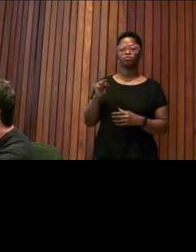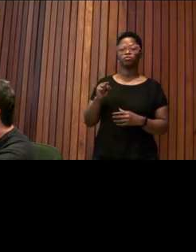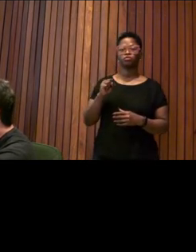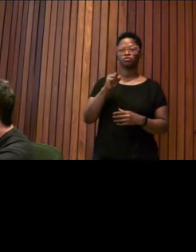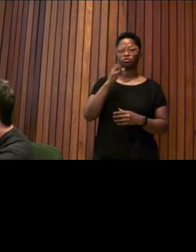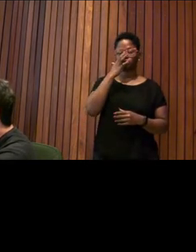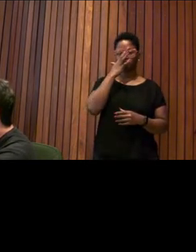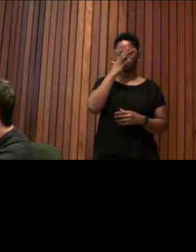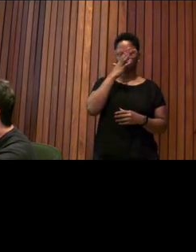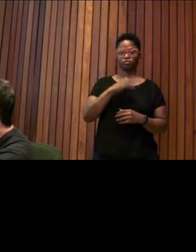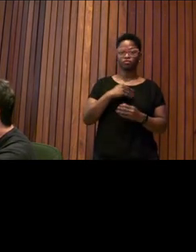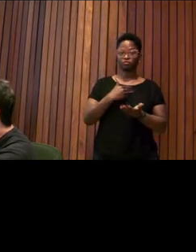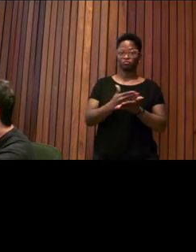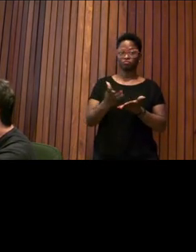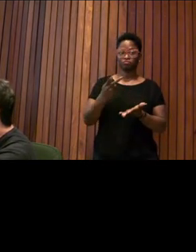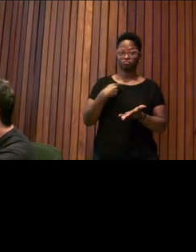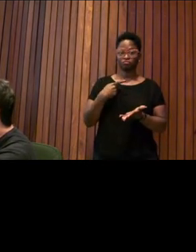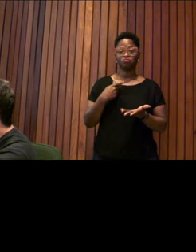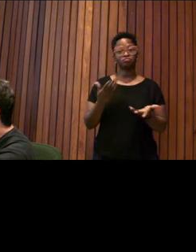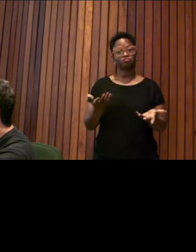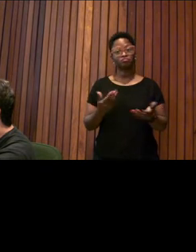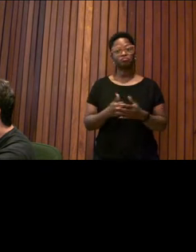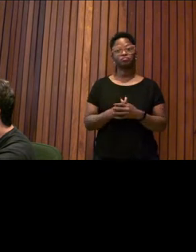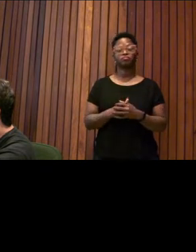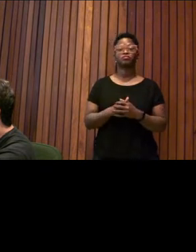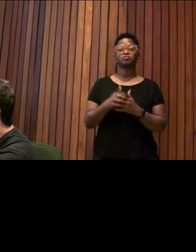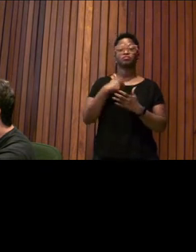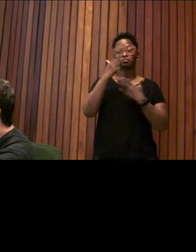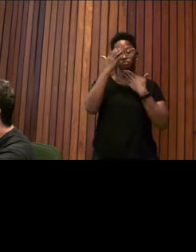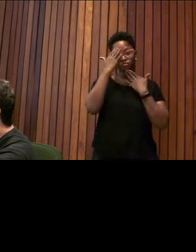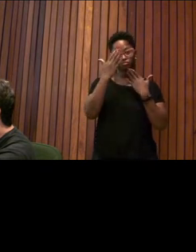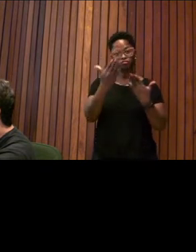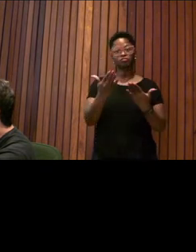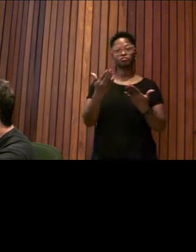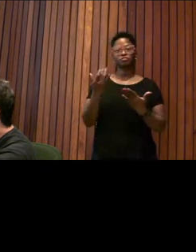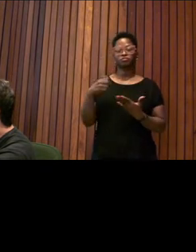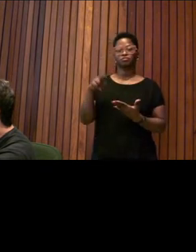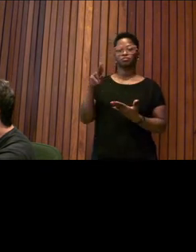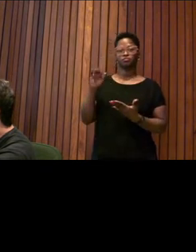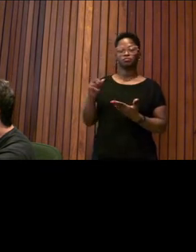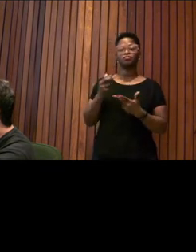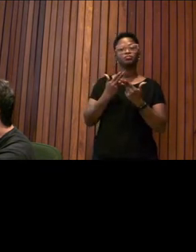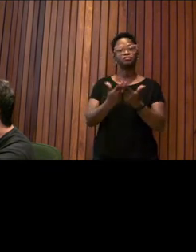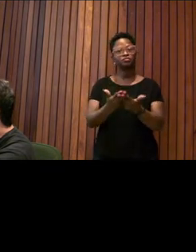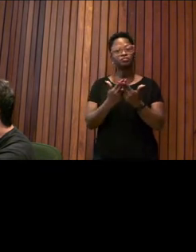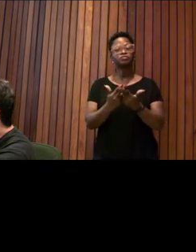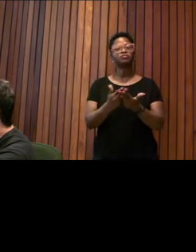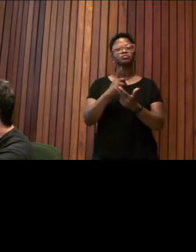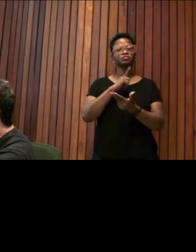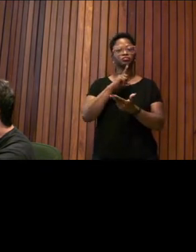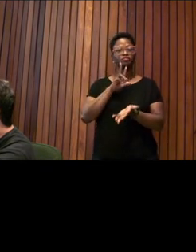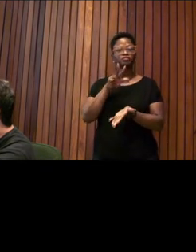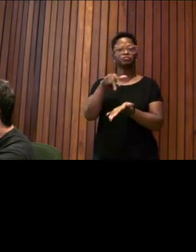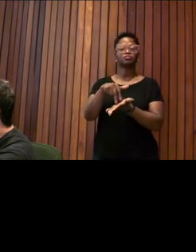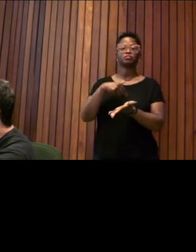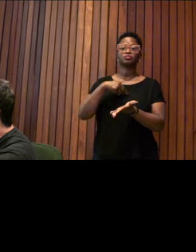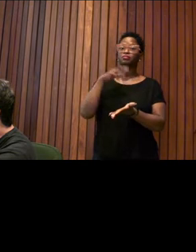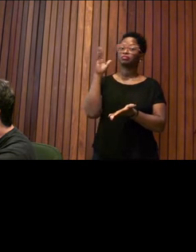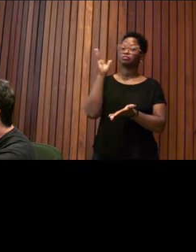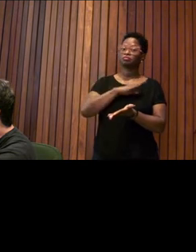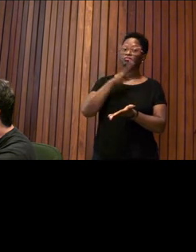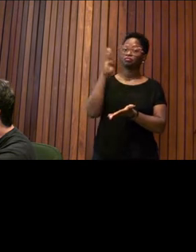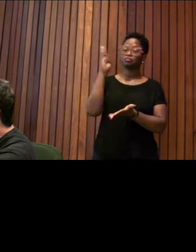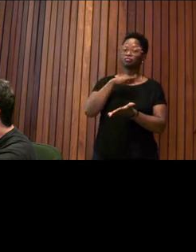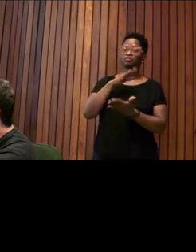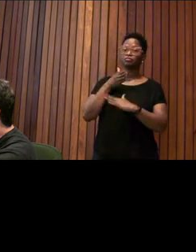Começar comigo. Bom, eu quero agradecer a Cristiana a paciência. Eu lembro quando eu estive lá, né, foi na correria, né, Cristiana, foi